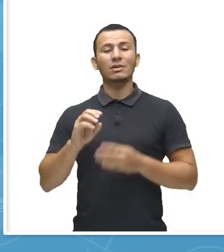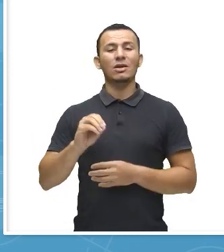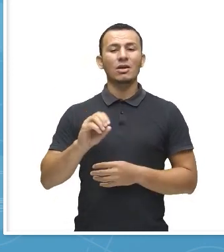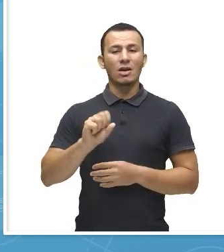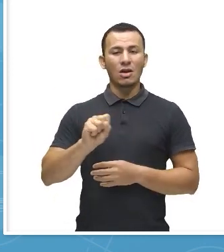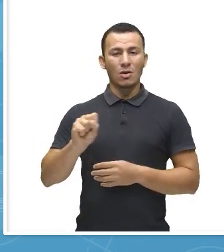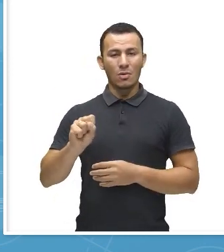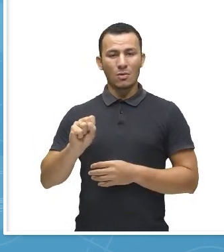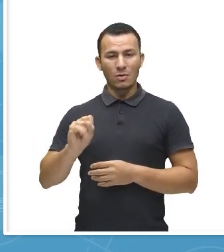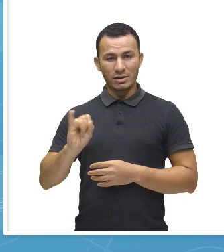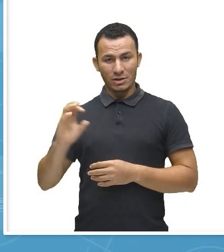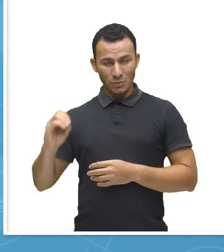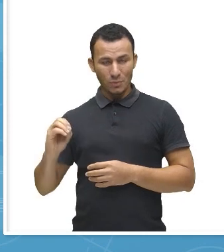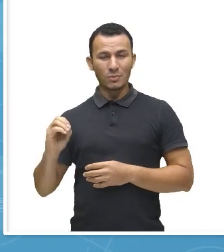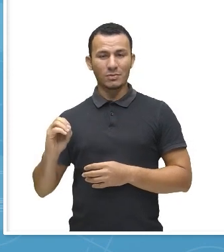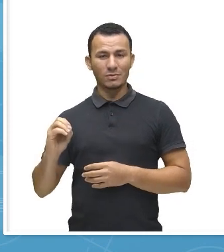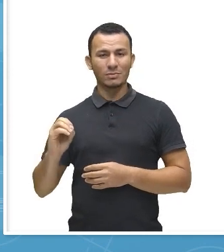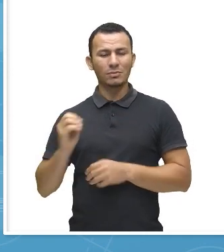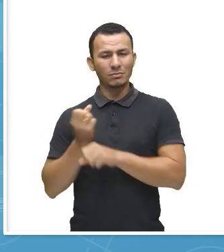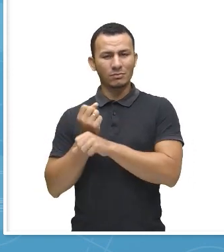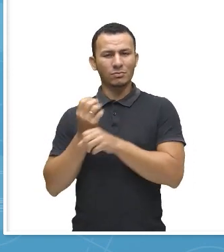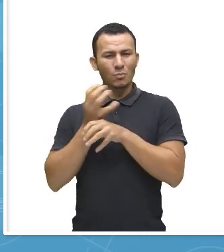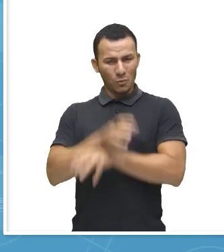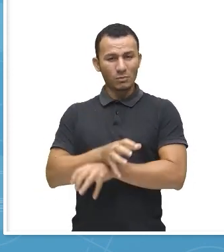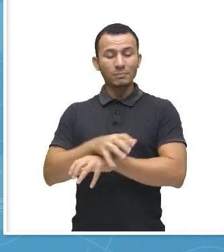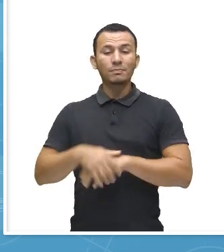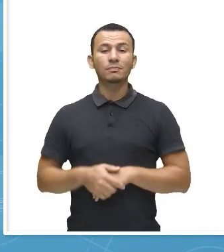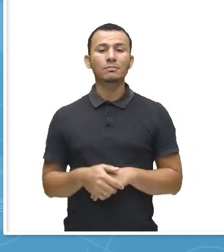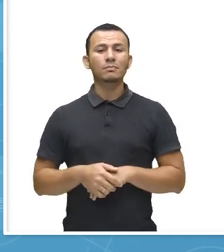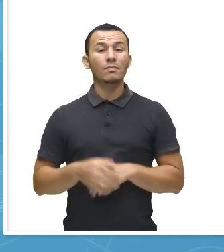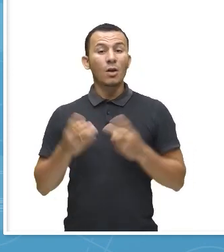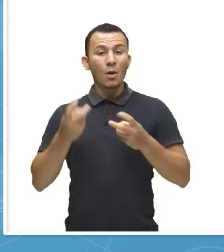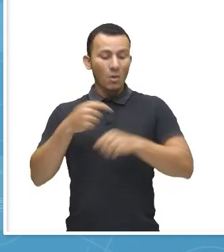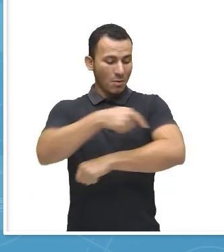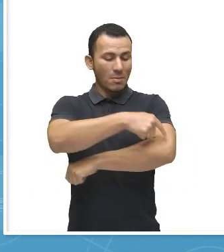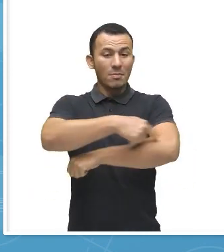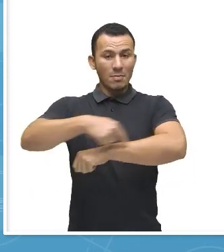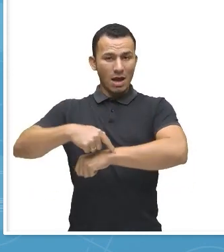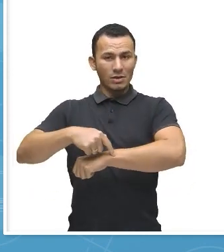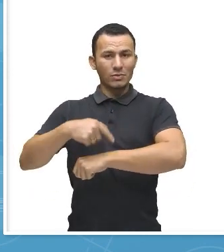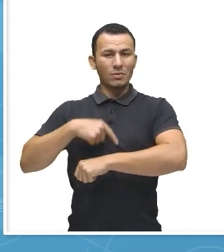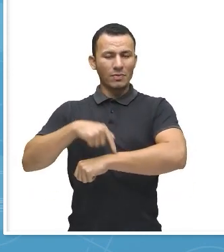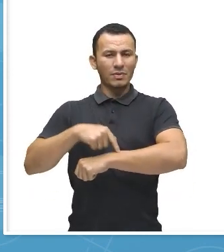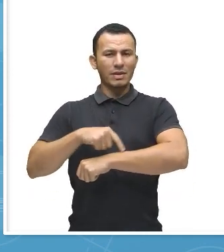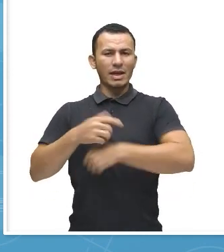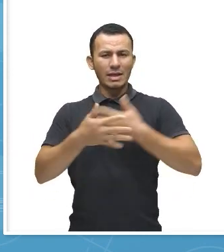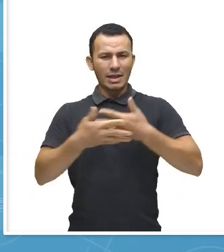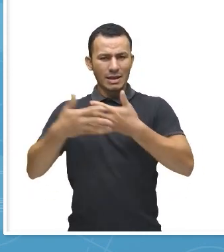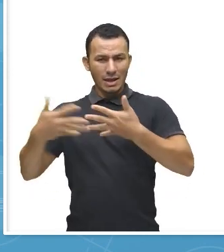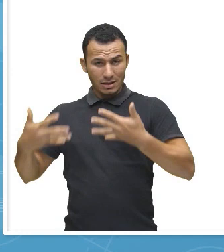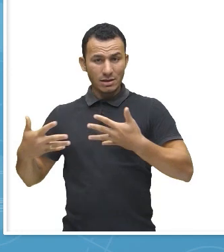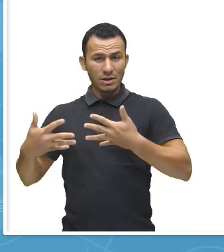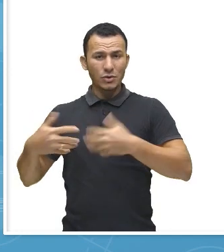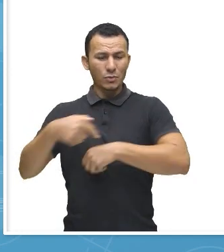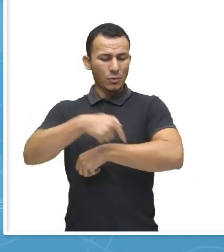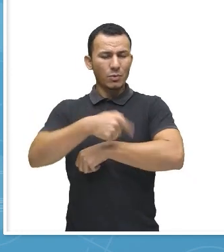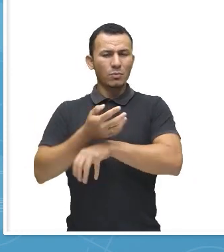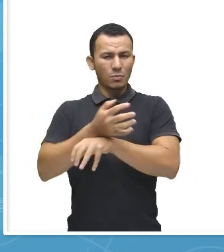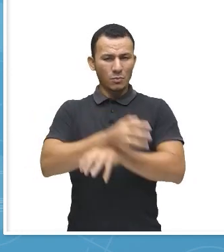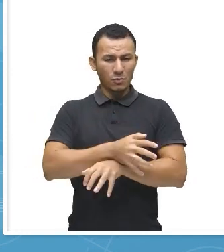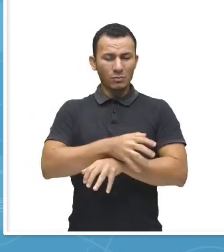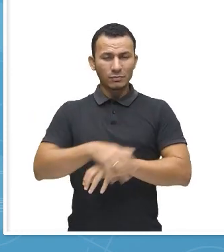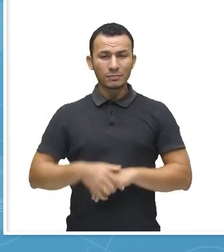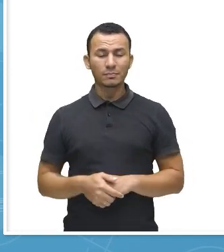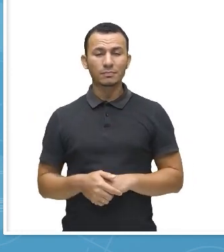gente consegue observar, né, nesse esquema aqui do braço, o osso, formado por tecido ósseo. Nós temos